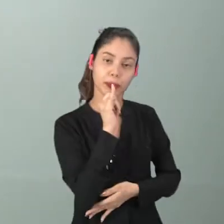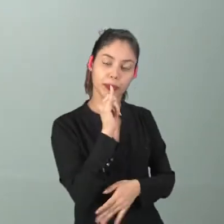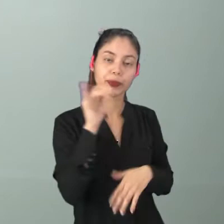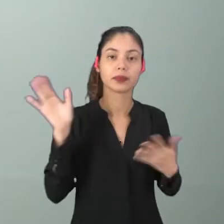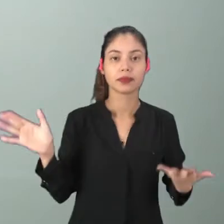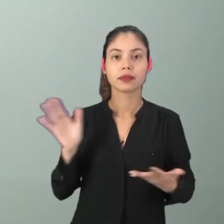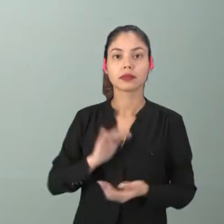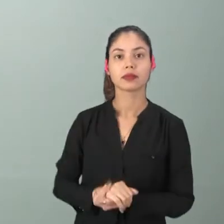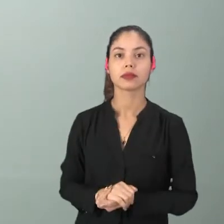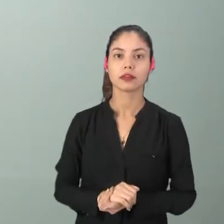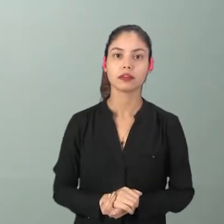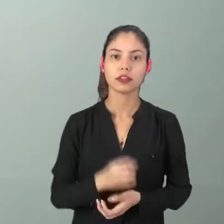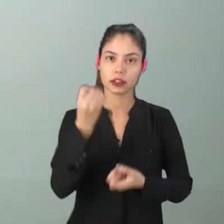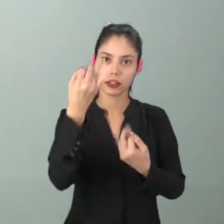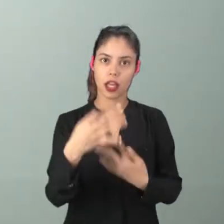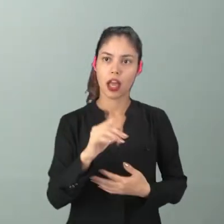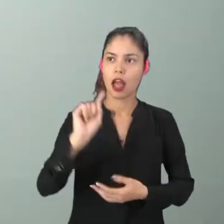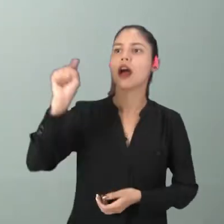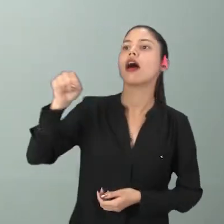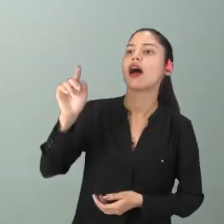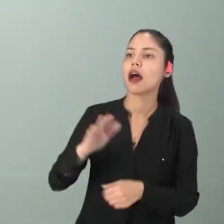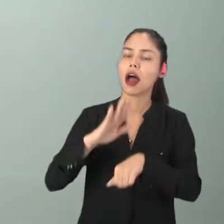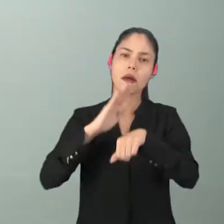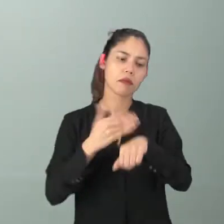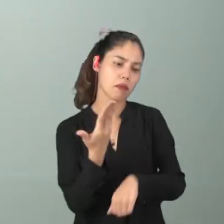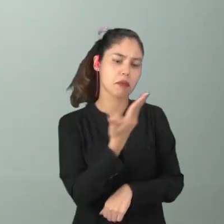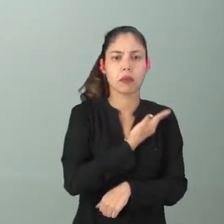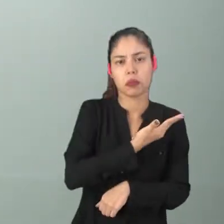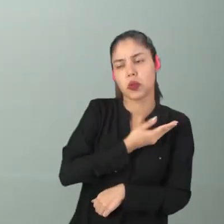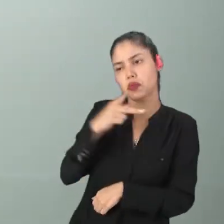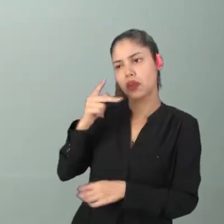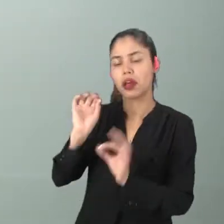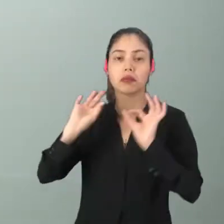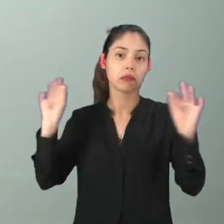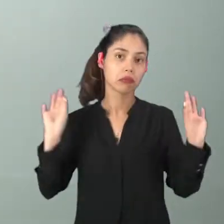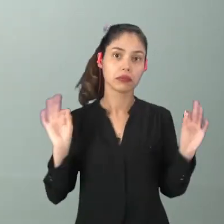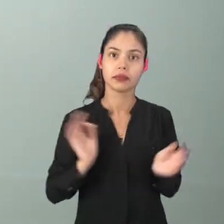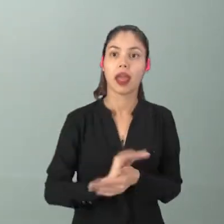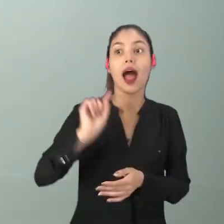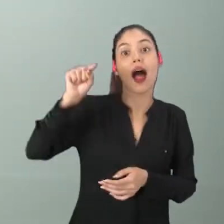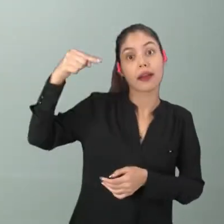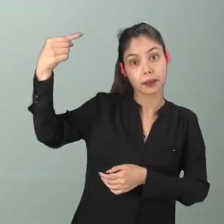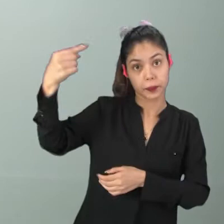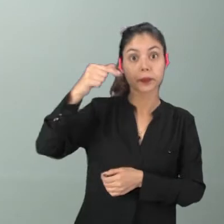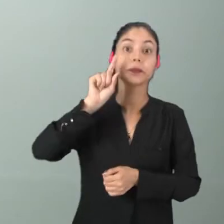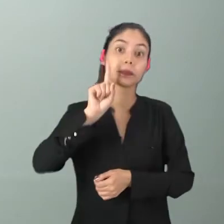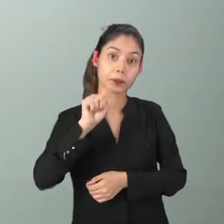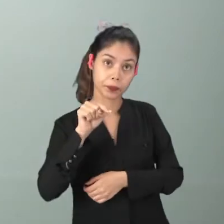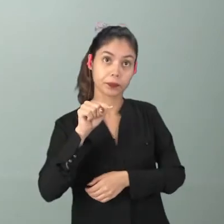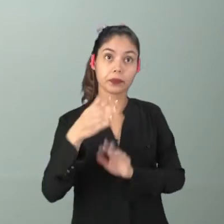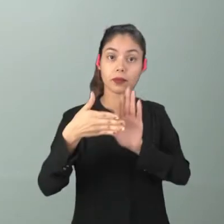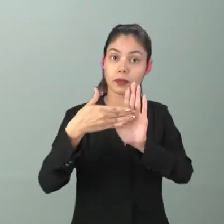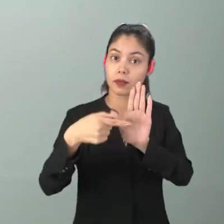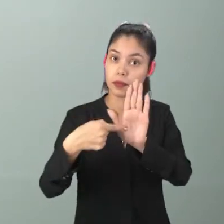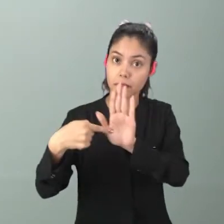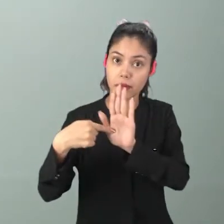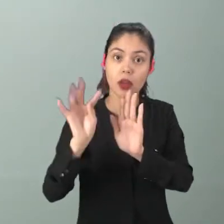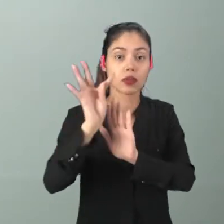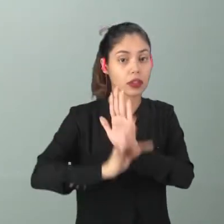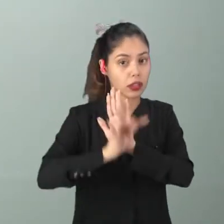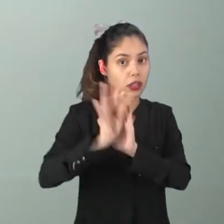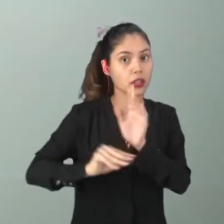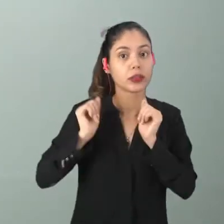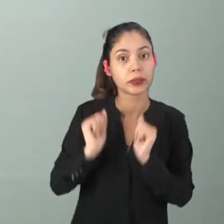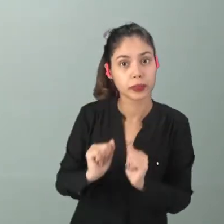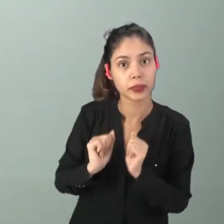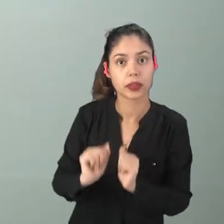exemplo, você menciona fulano, um amigo, etc. Aquilo é uma referência. Um texto, ele